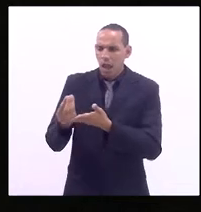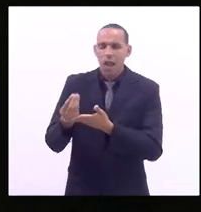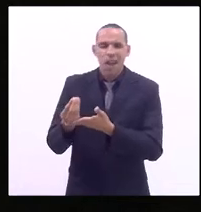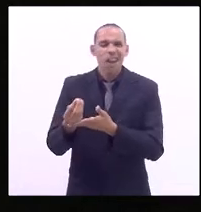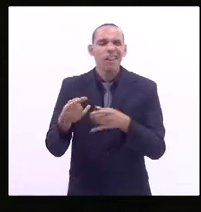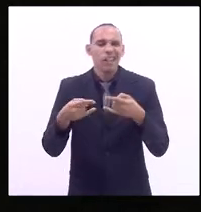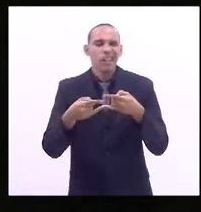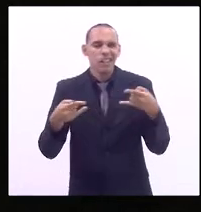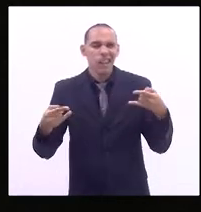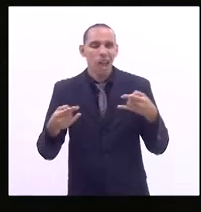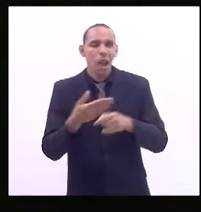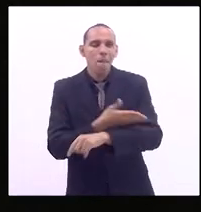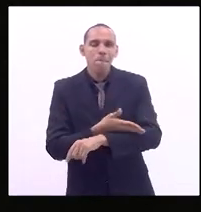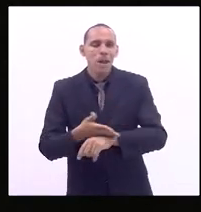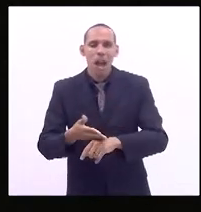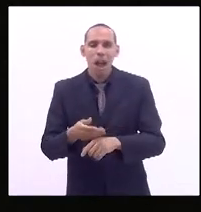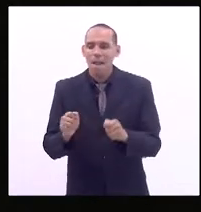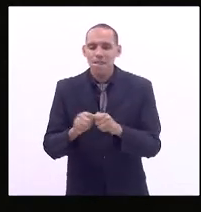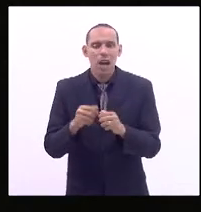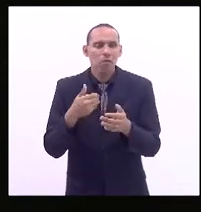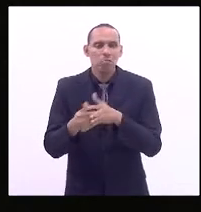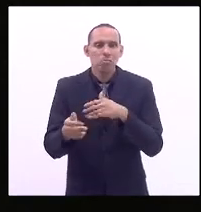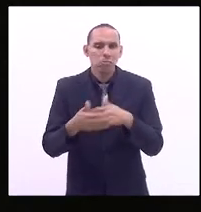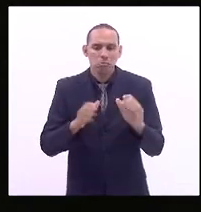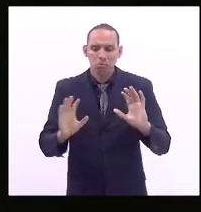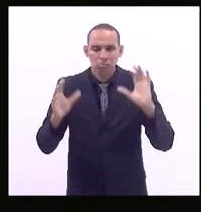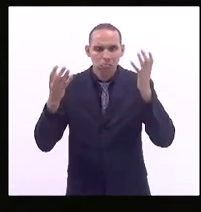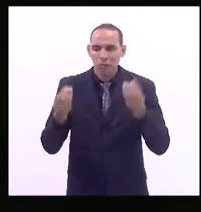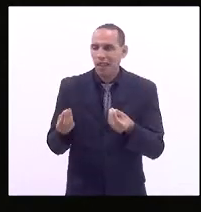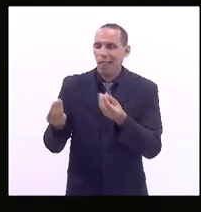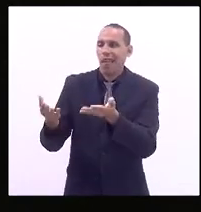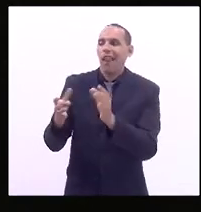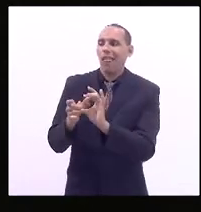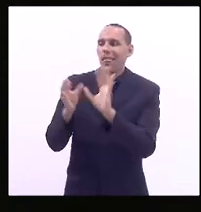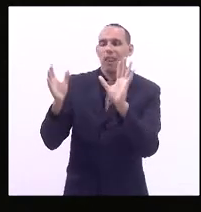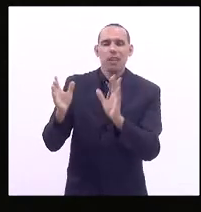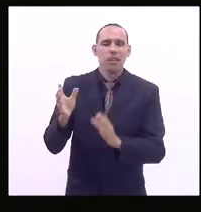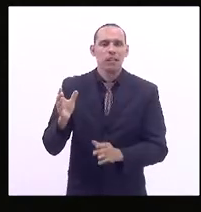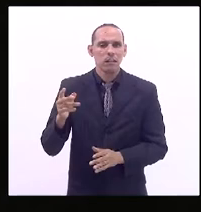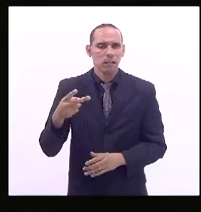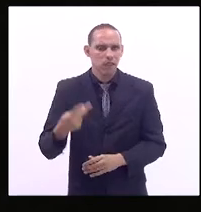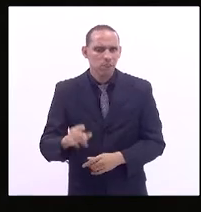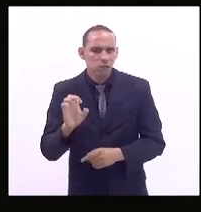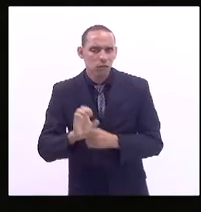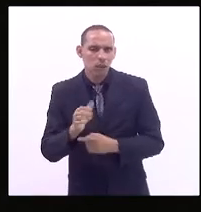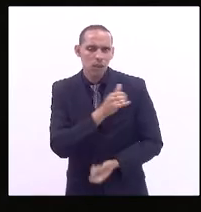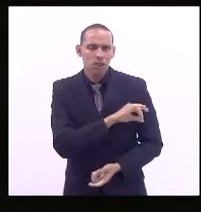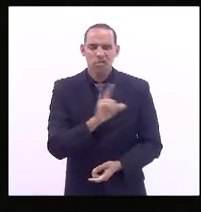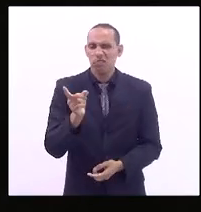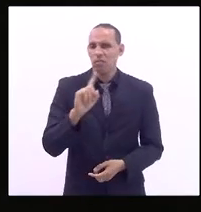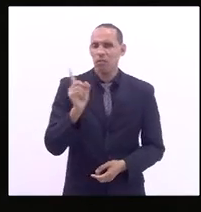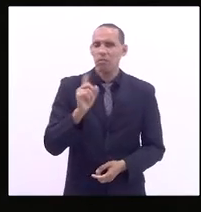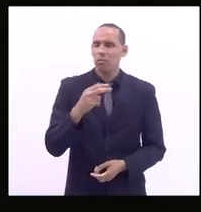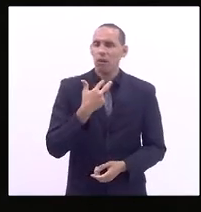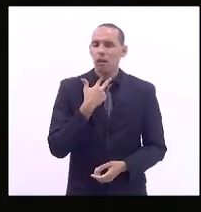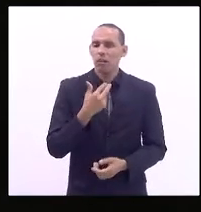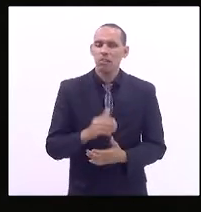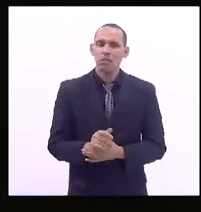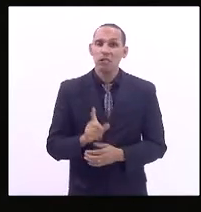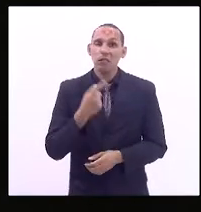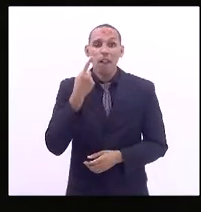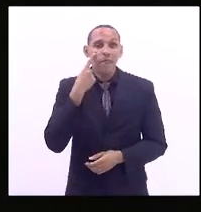branco para o governo querer fazer o que quiser no estado do Rio de Janeiro nós já Vimos